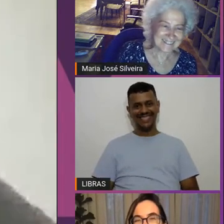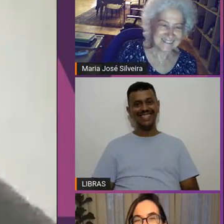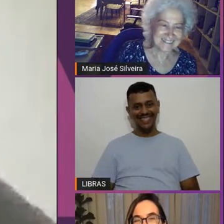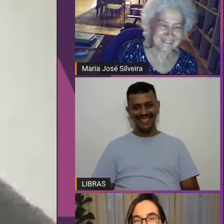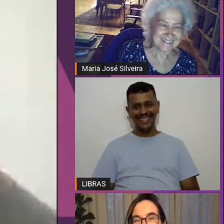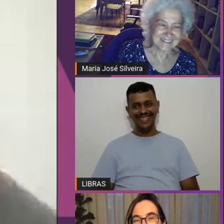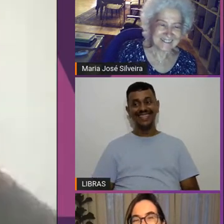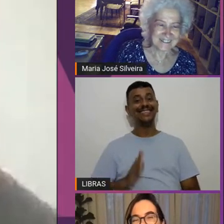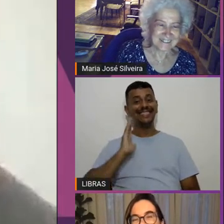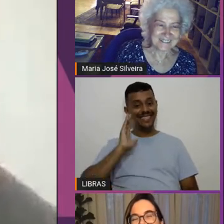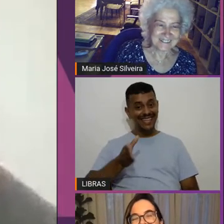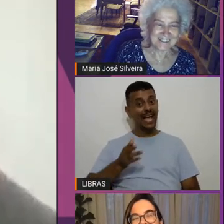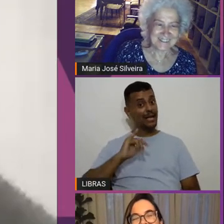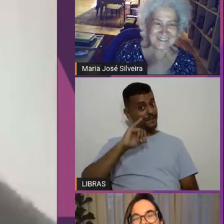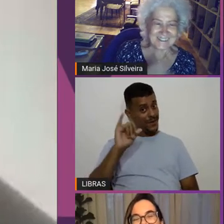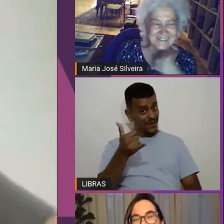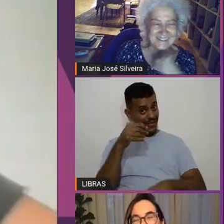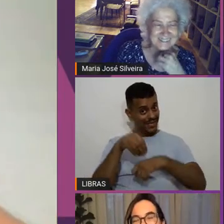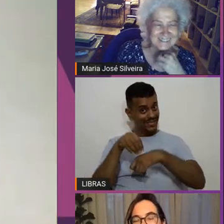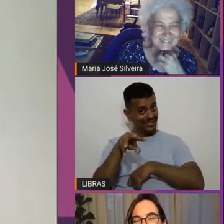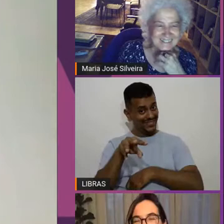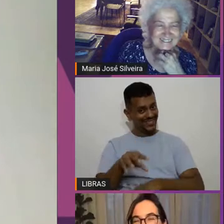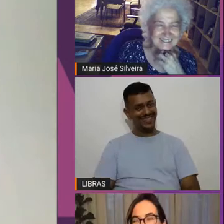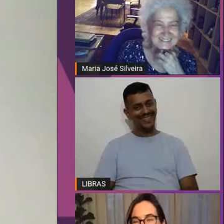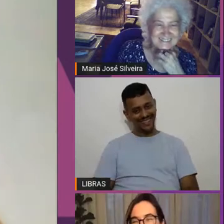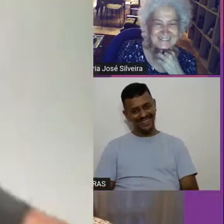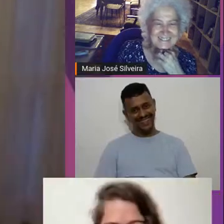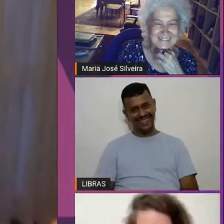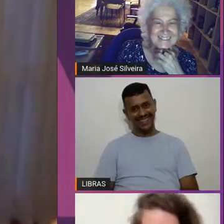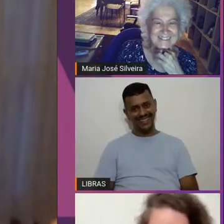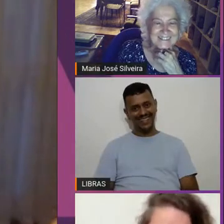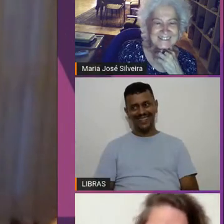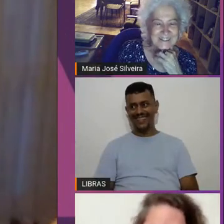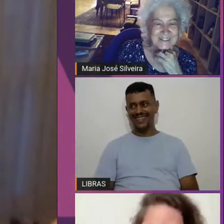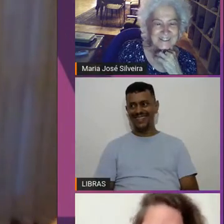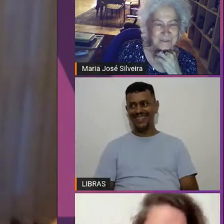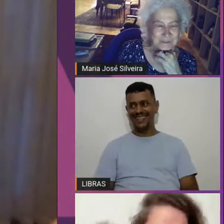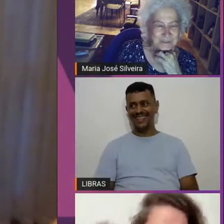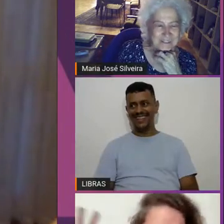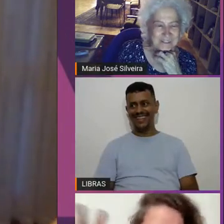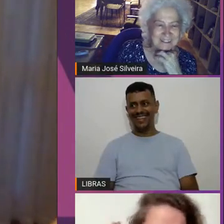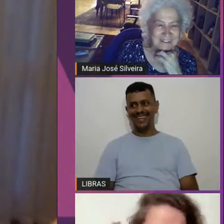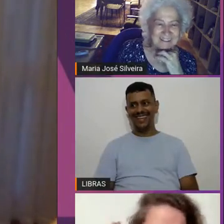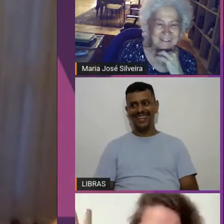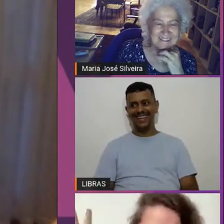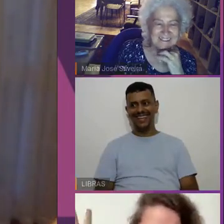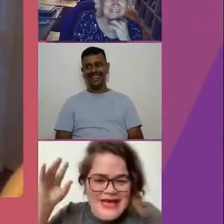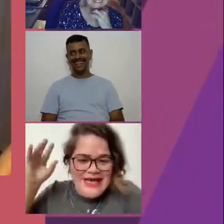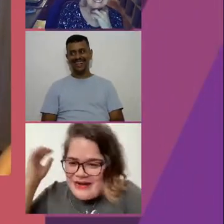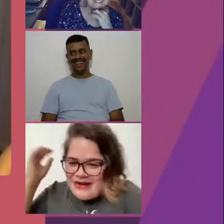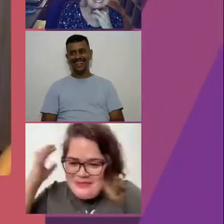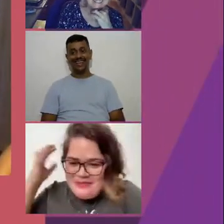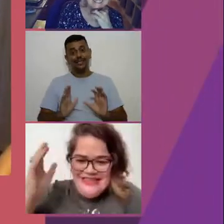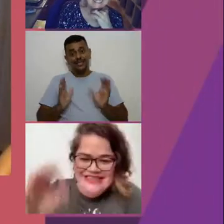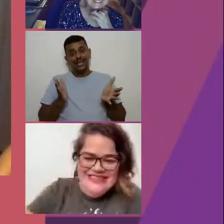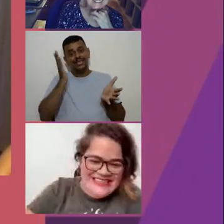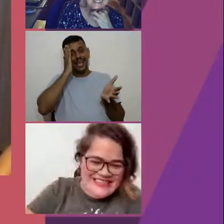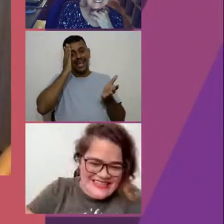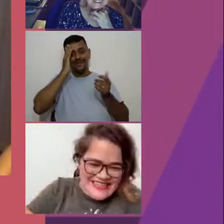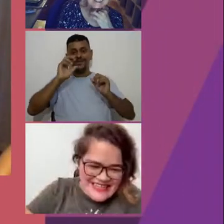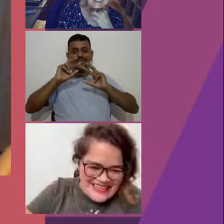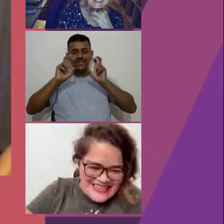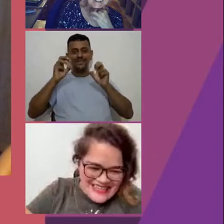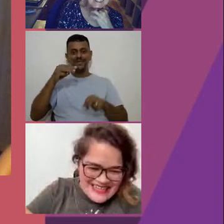aproveitar e uma coisa fácil de Maria José para